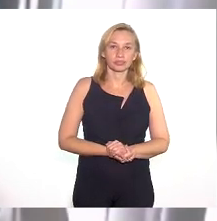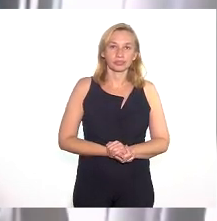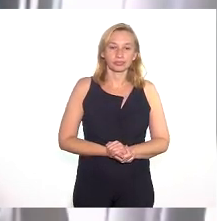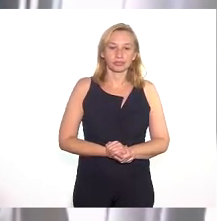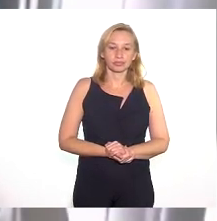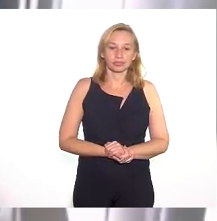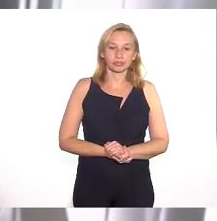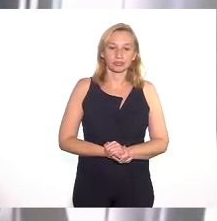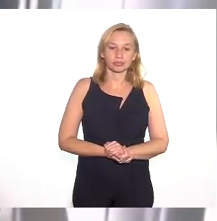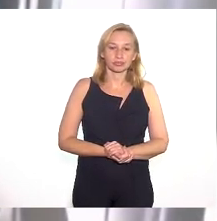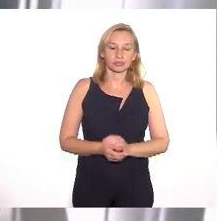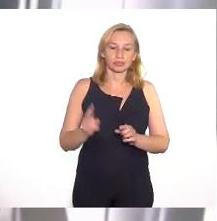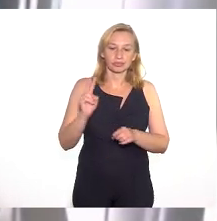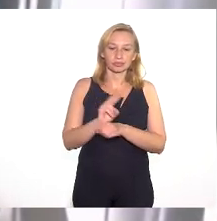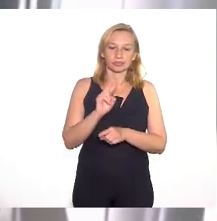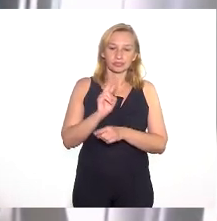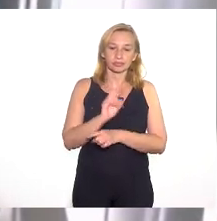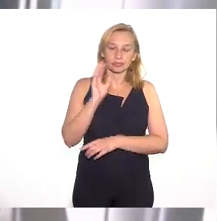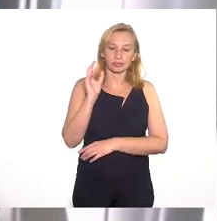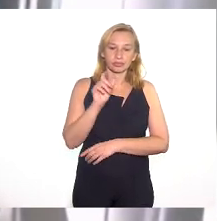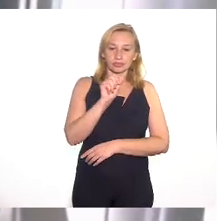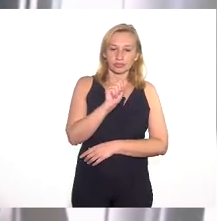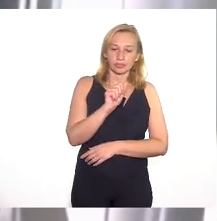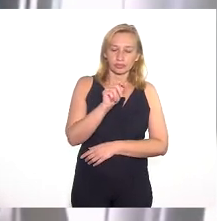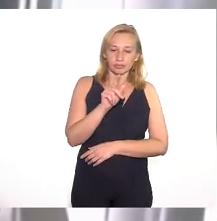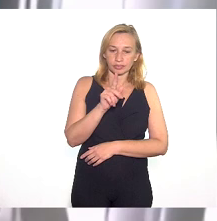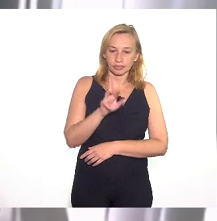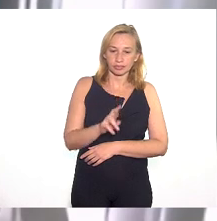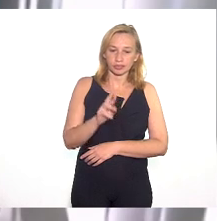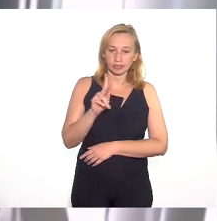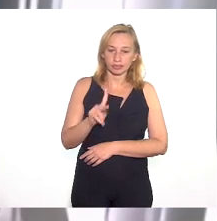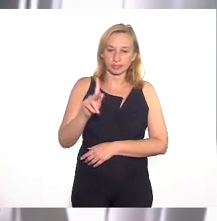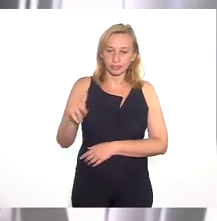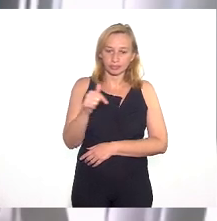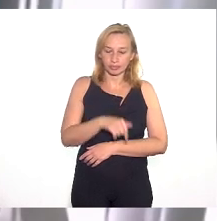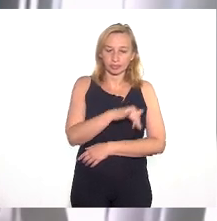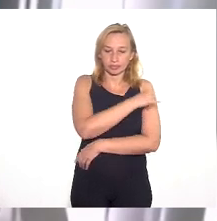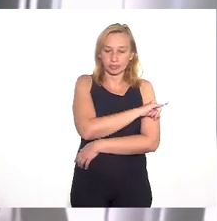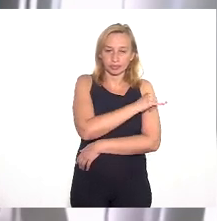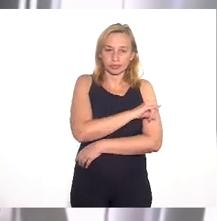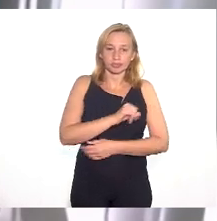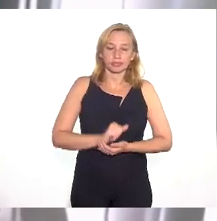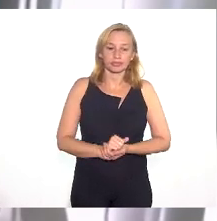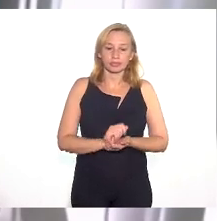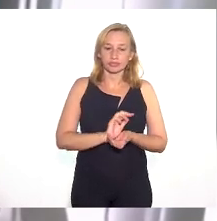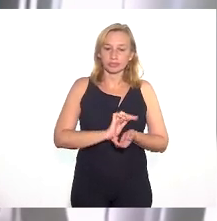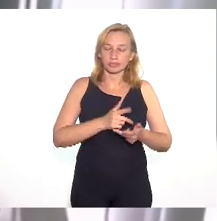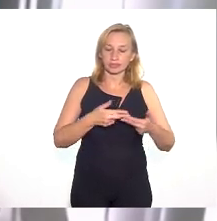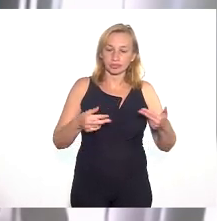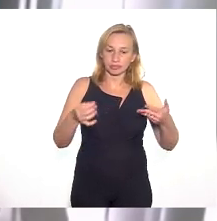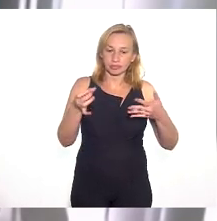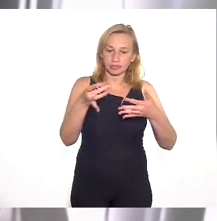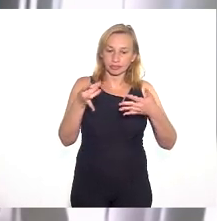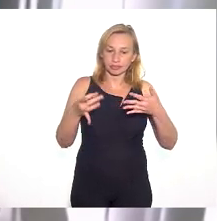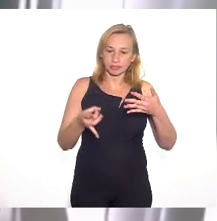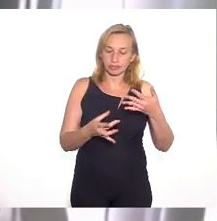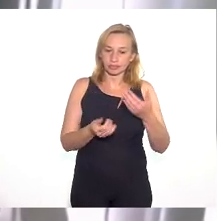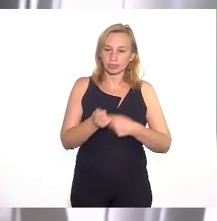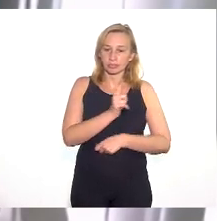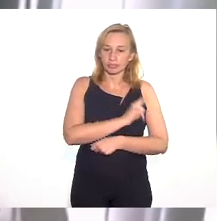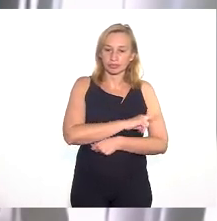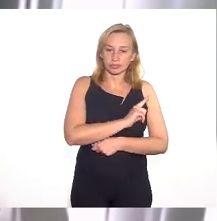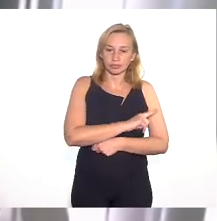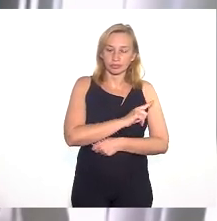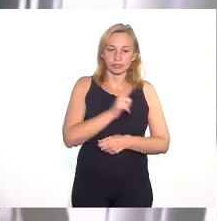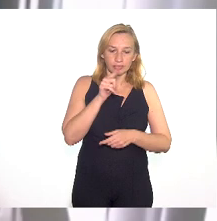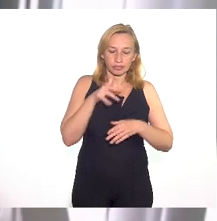de preservação permanente, os RPP, aqui no Rio de Janeiro, com uma série de detalhamentos sobre a gestão desses